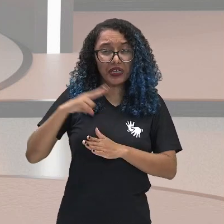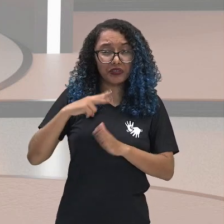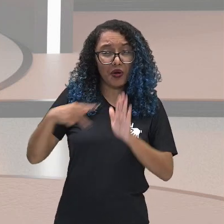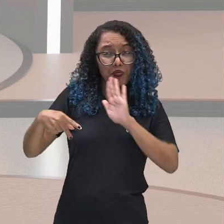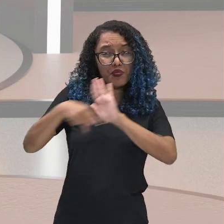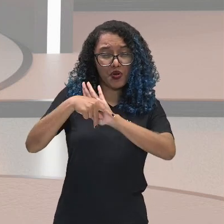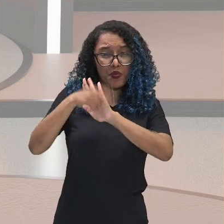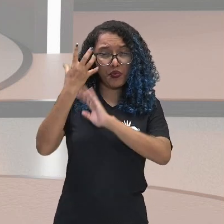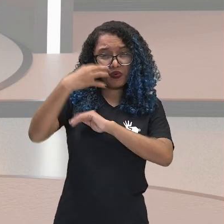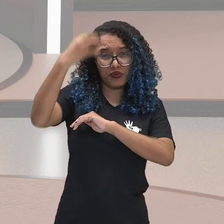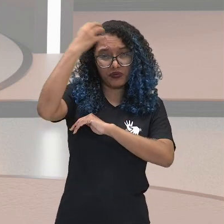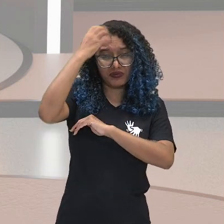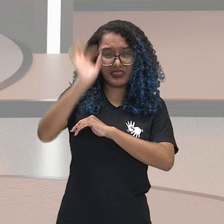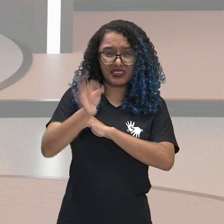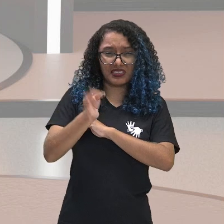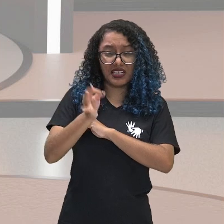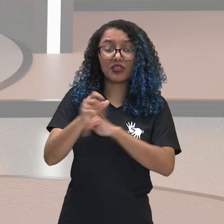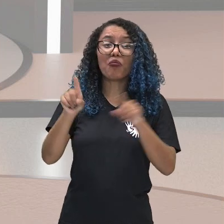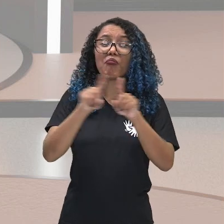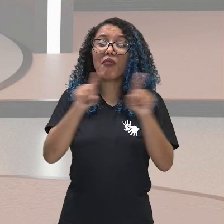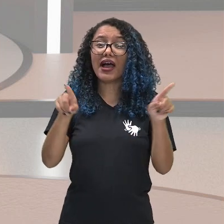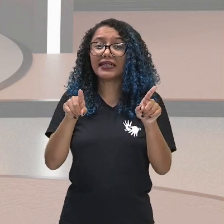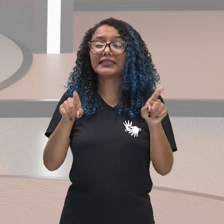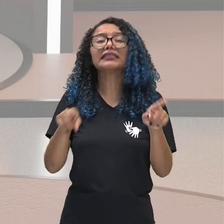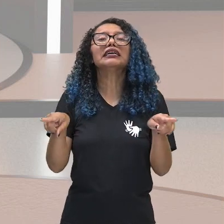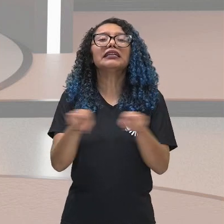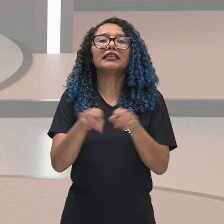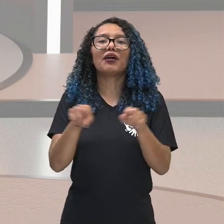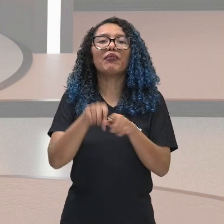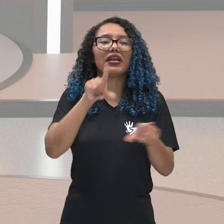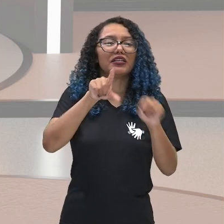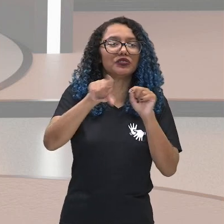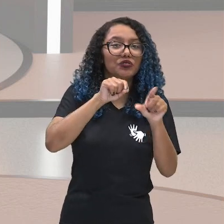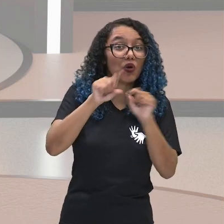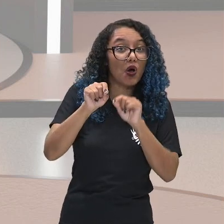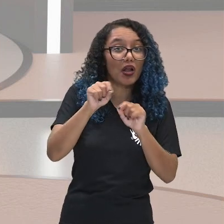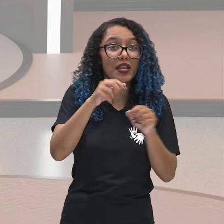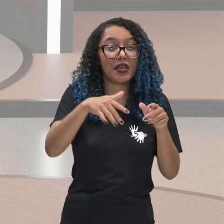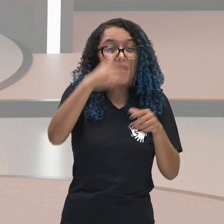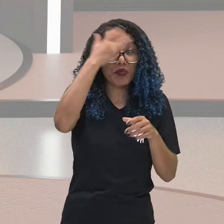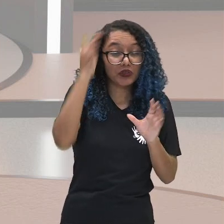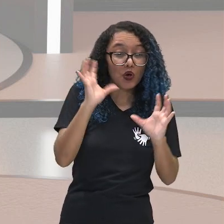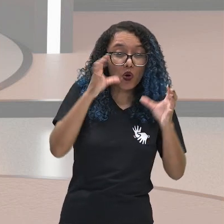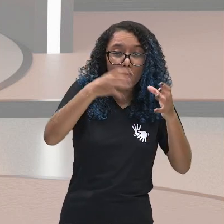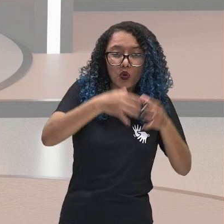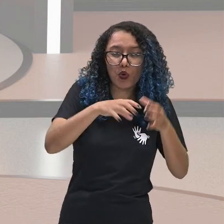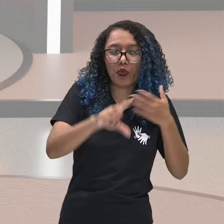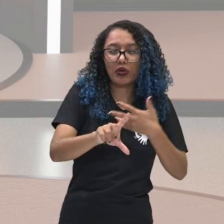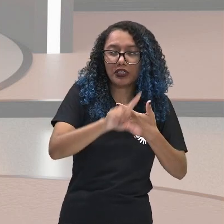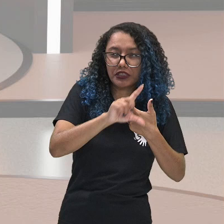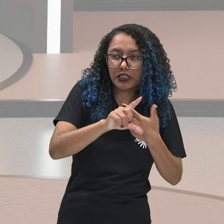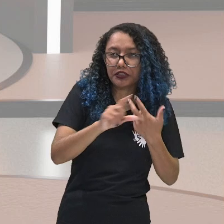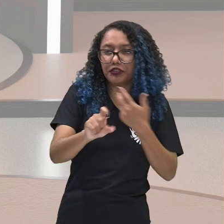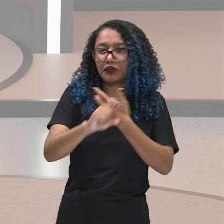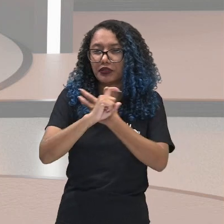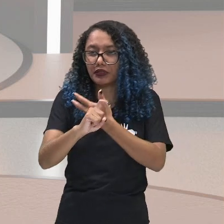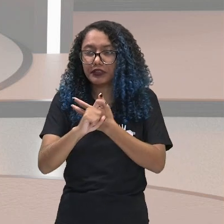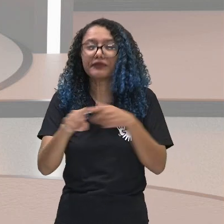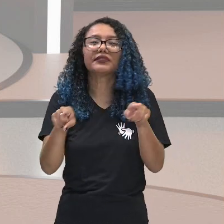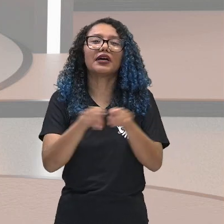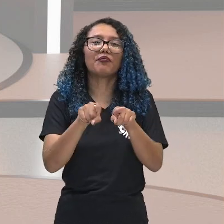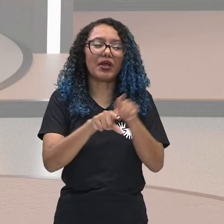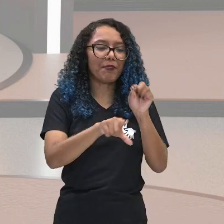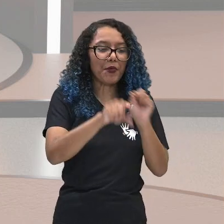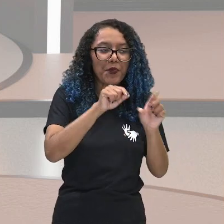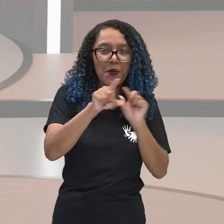ele também está listando ali quem está no legislativo, quem está ali no executivo, não é mesmo? Então, olha